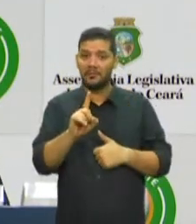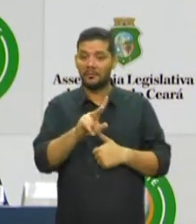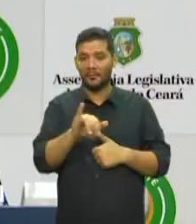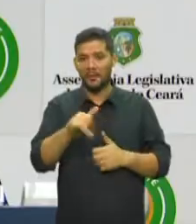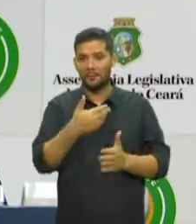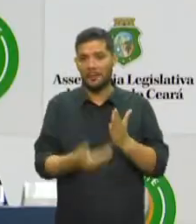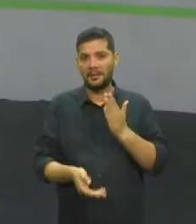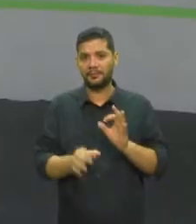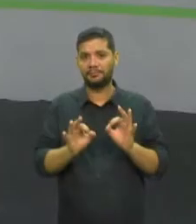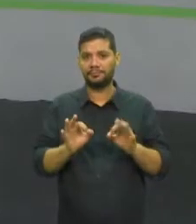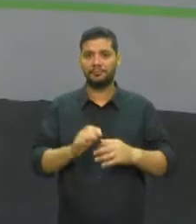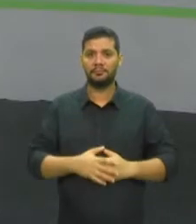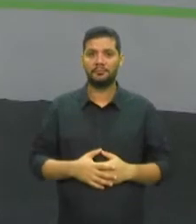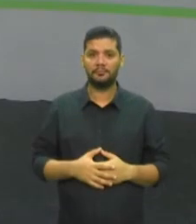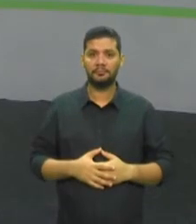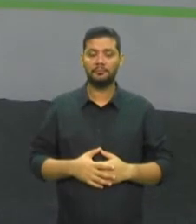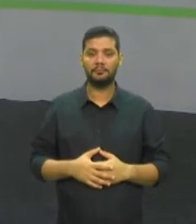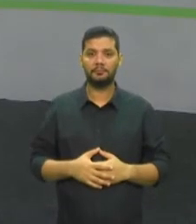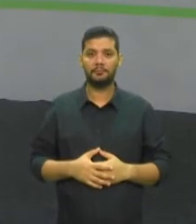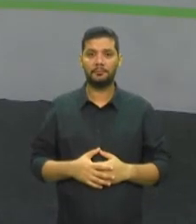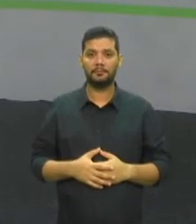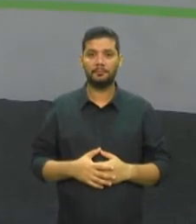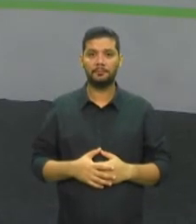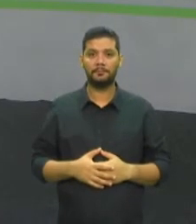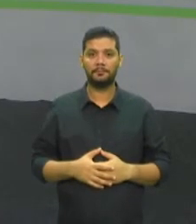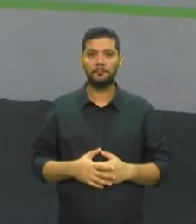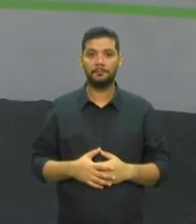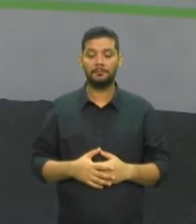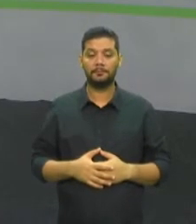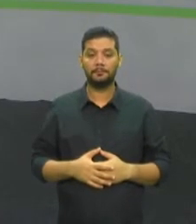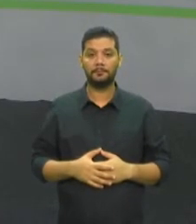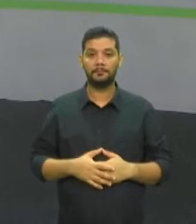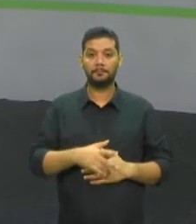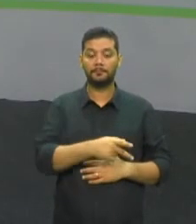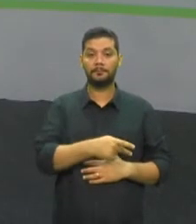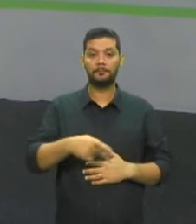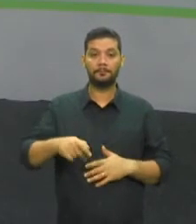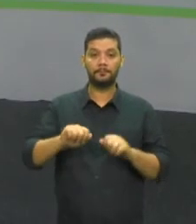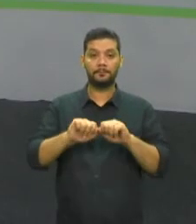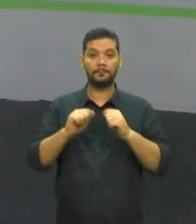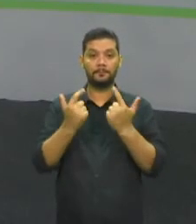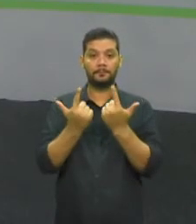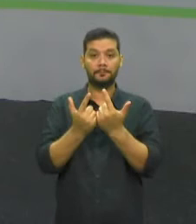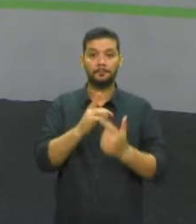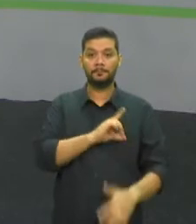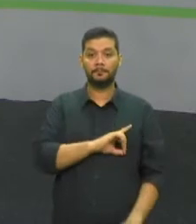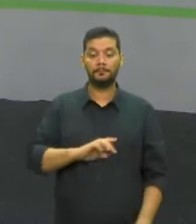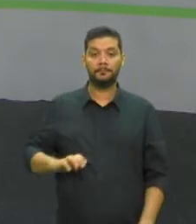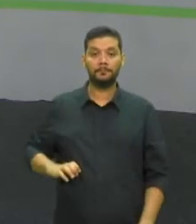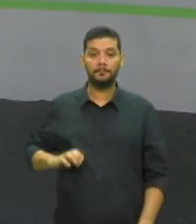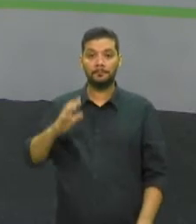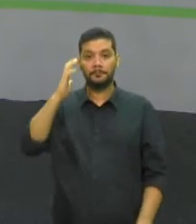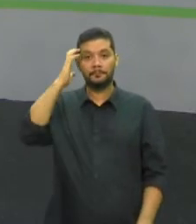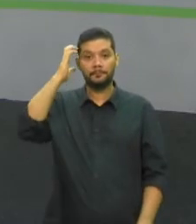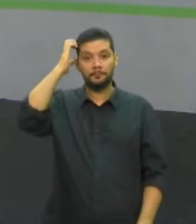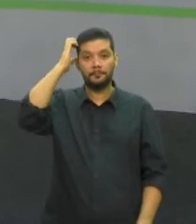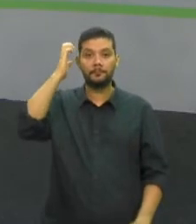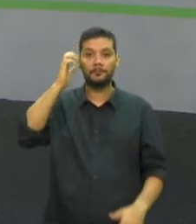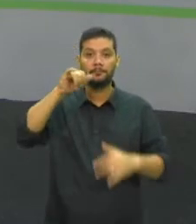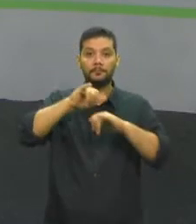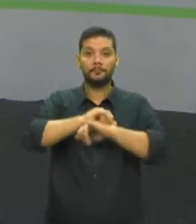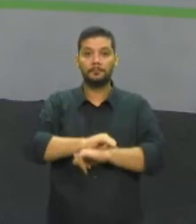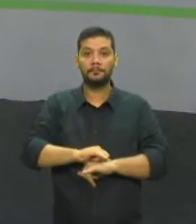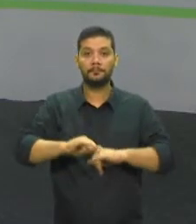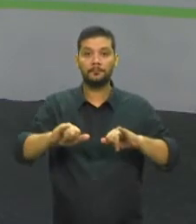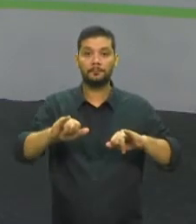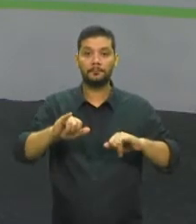mais. E o presidente da Assembleia Legislativa, deputado Evandro Leitão, anunciou durante a sessão plenária